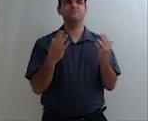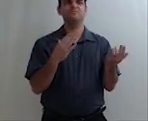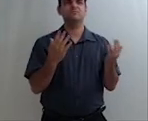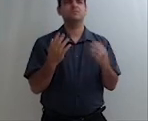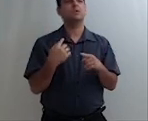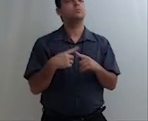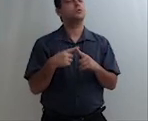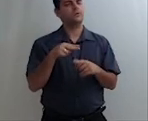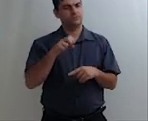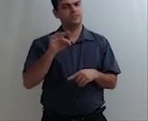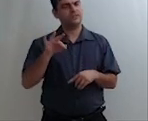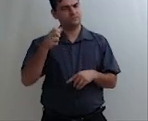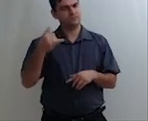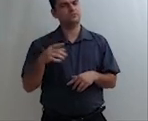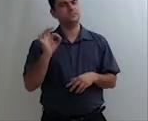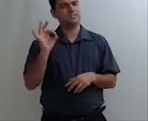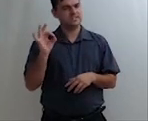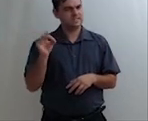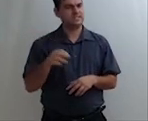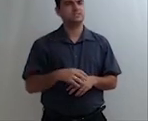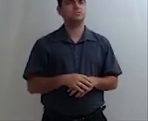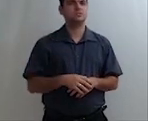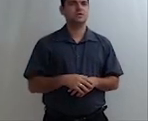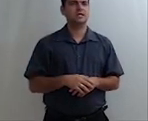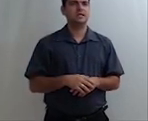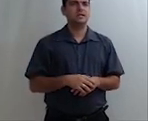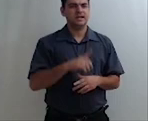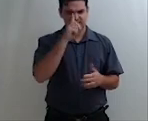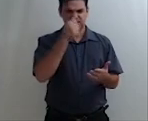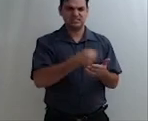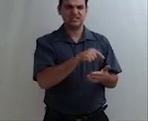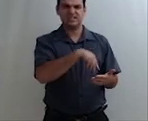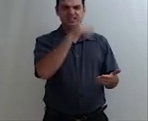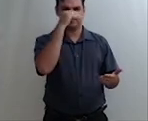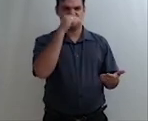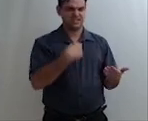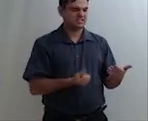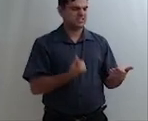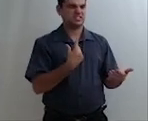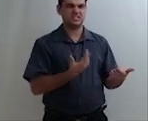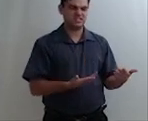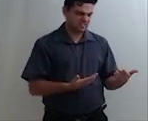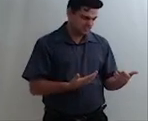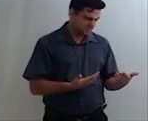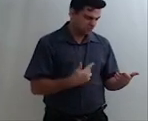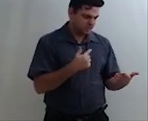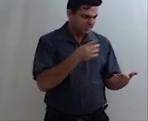nef bem apontou que a decisão não menudencia